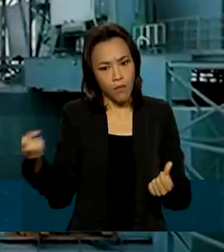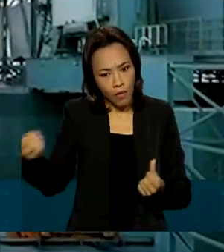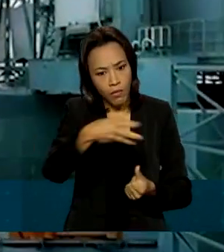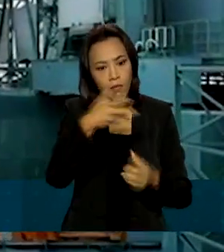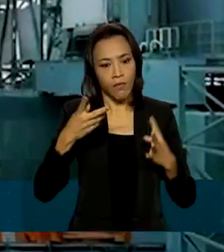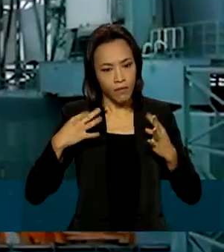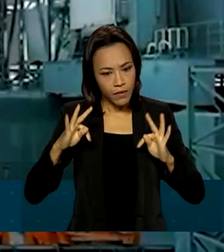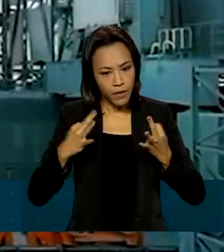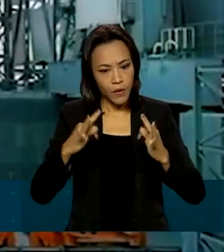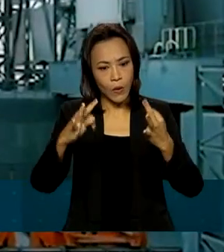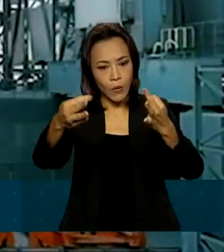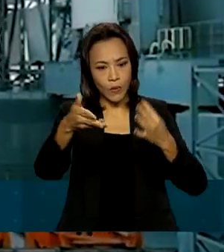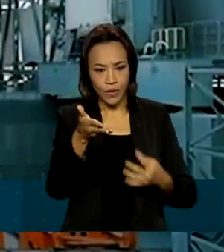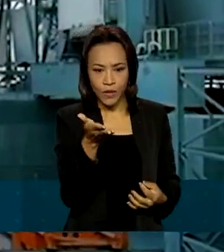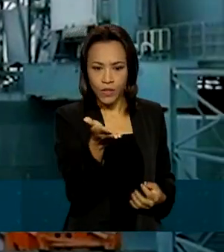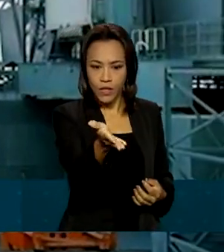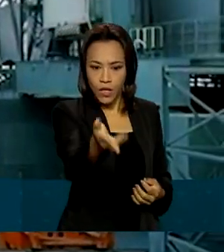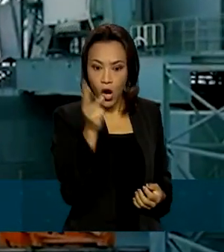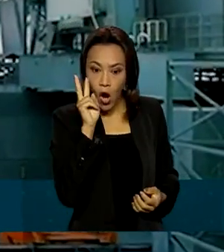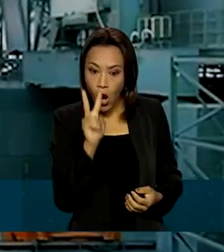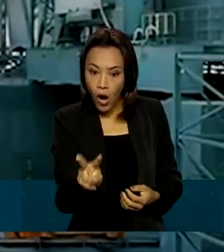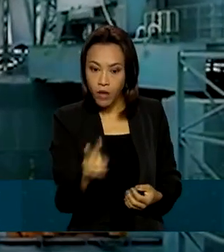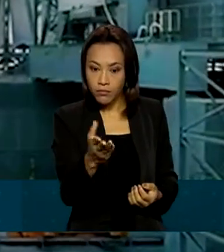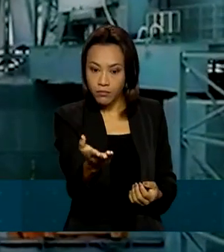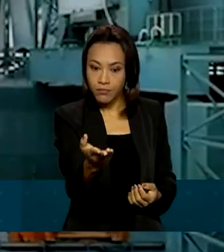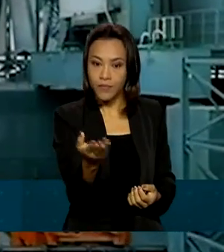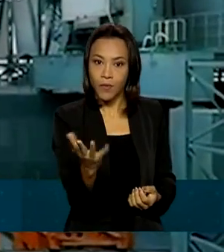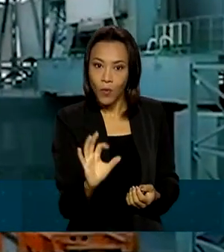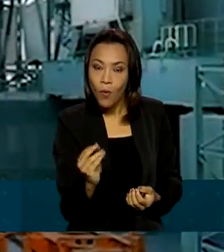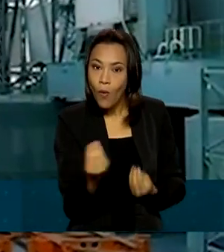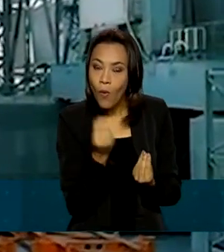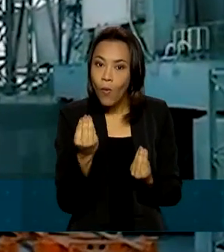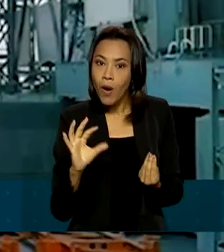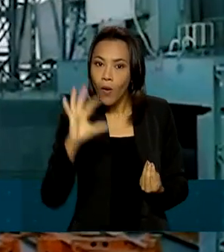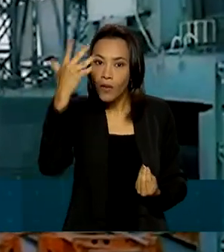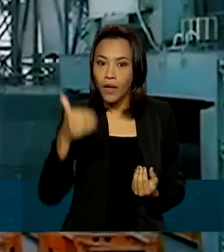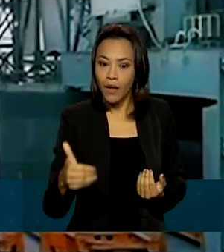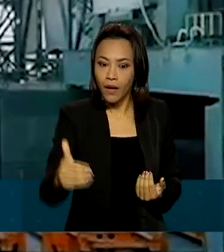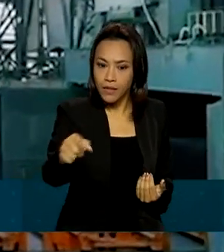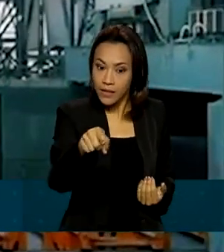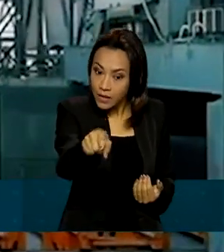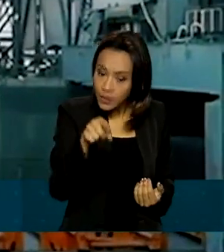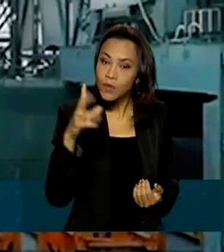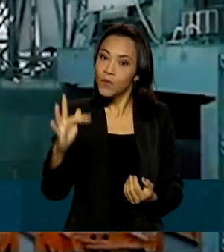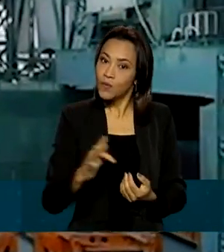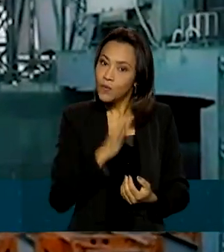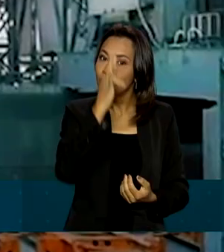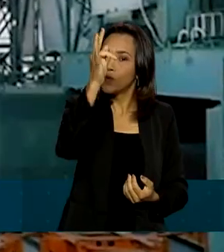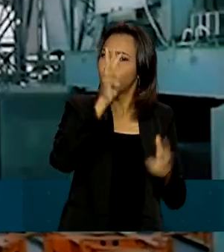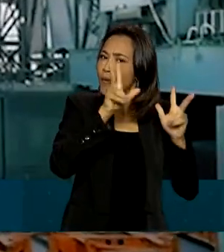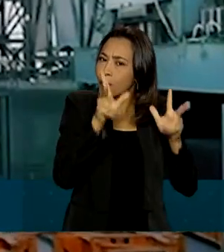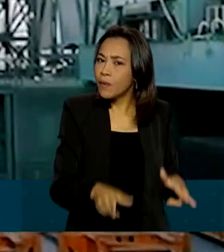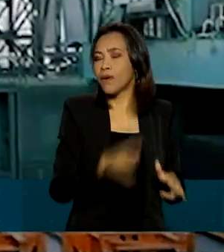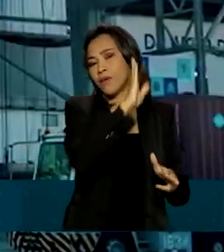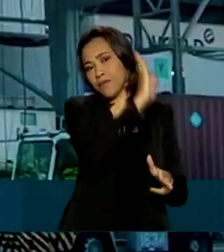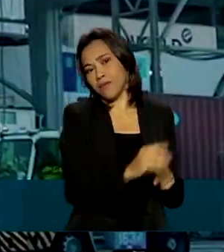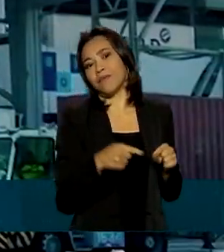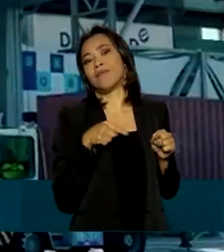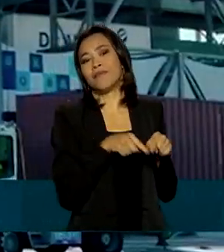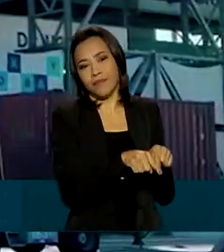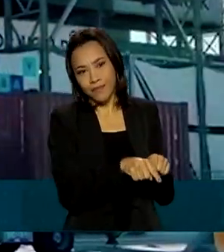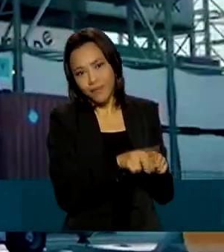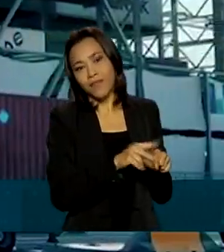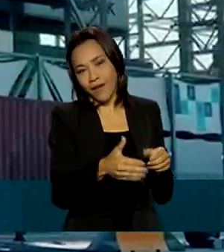né? Box Bay. A gente está vendo como é que isso funciona. Isso é prenúncio que no futuro a gente vai poder ter coisas semelhantes nos